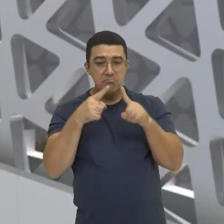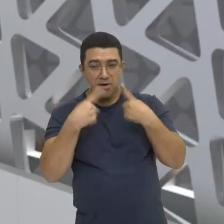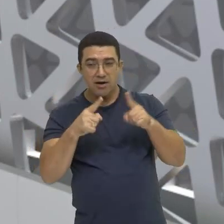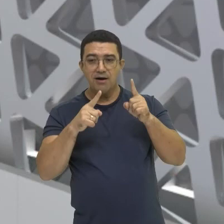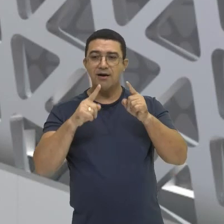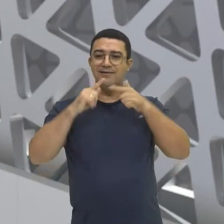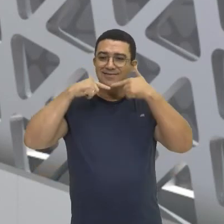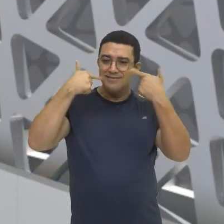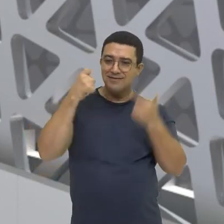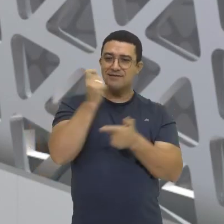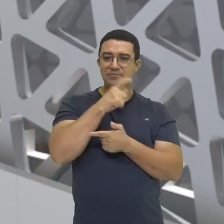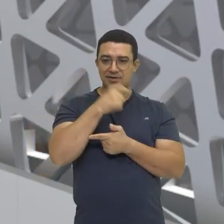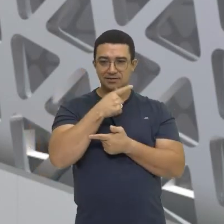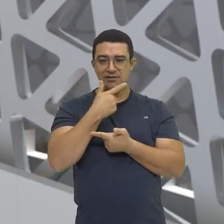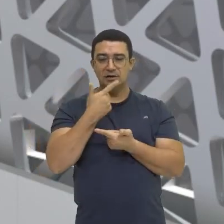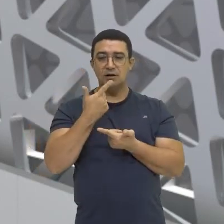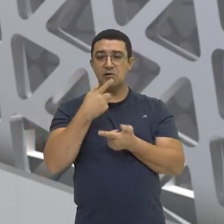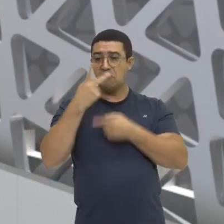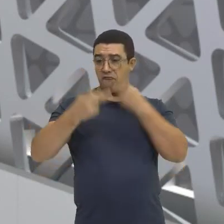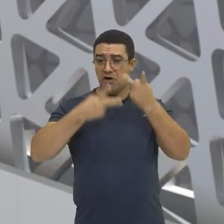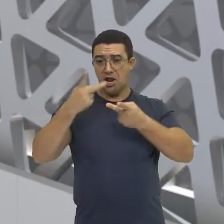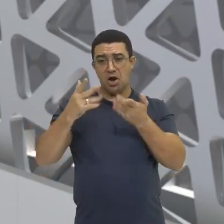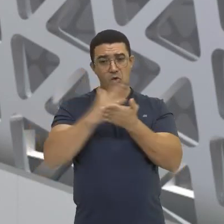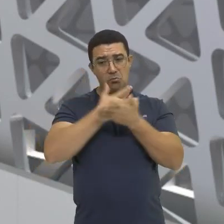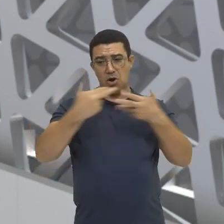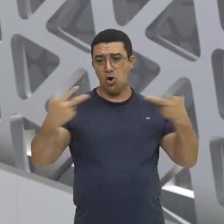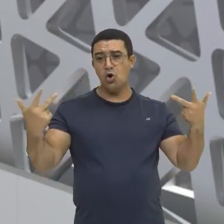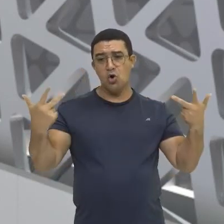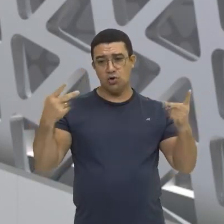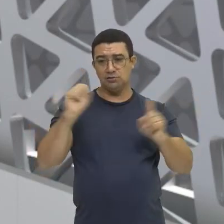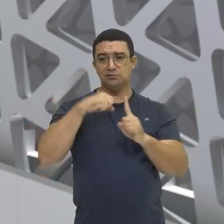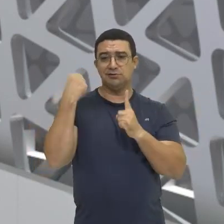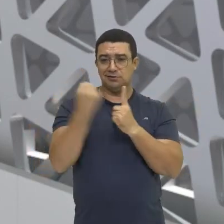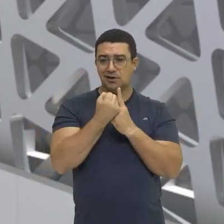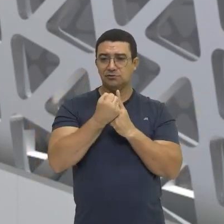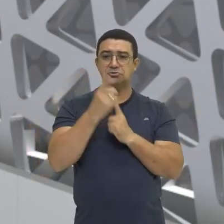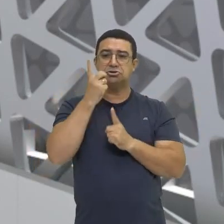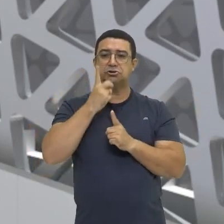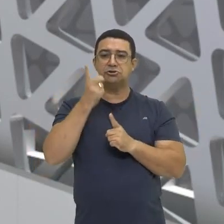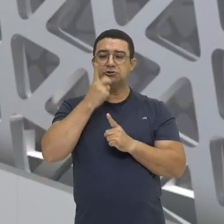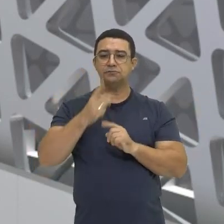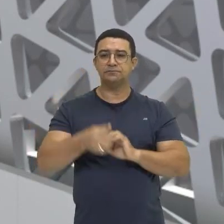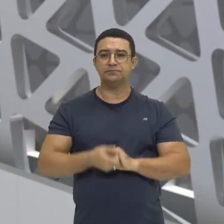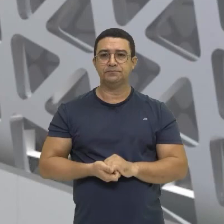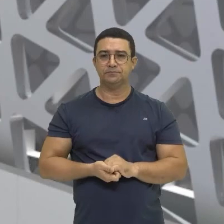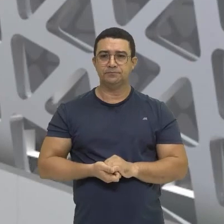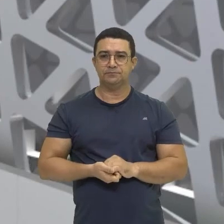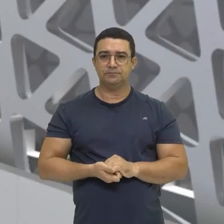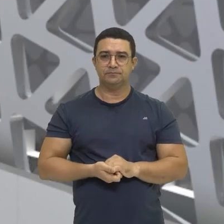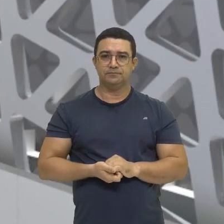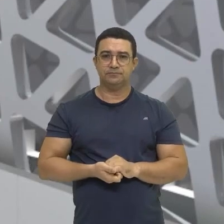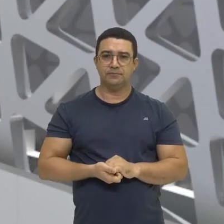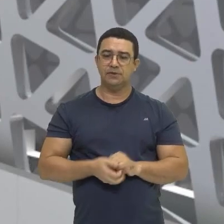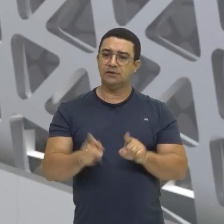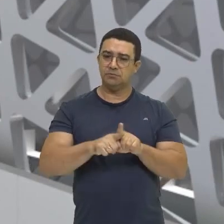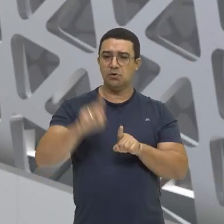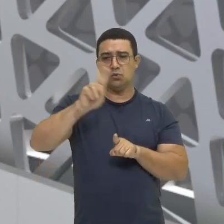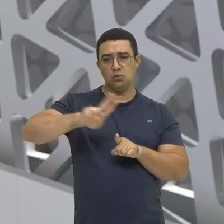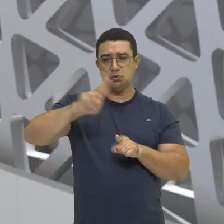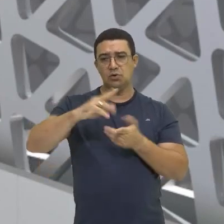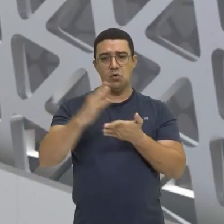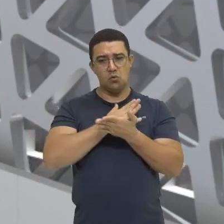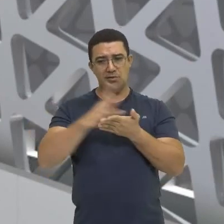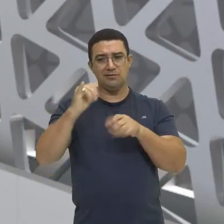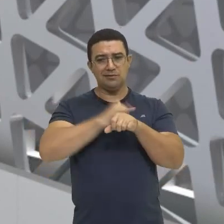né? Para criticar alguma coisa, algum fato, né, do nosso cotidiano. E ele vai utilizar desses